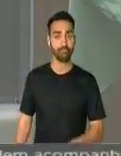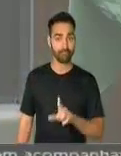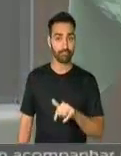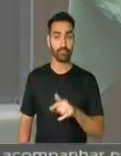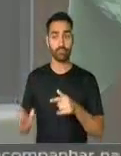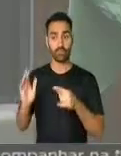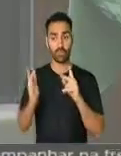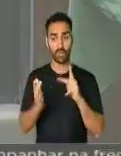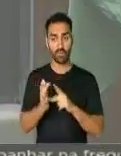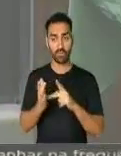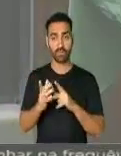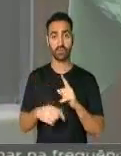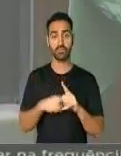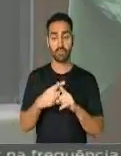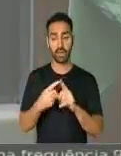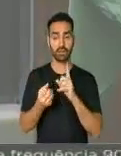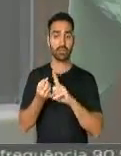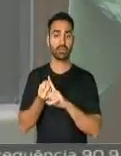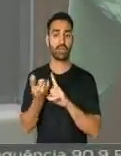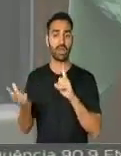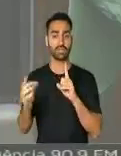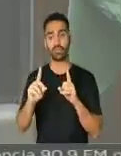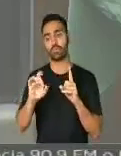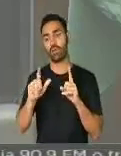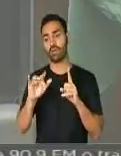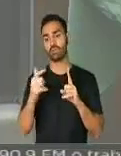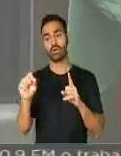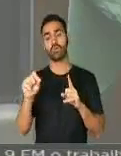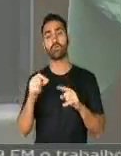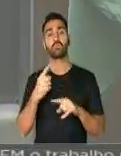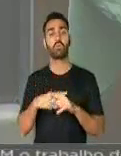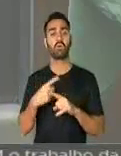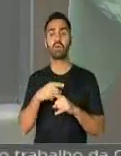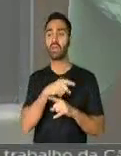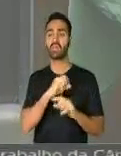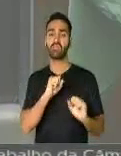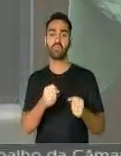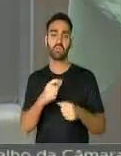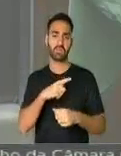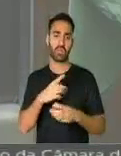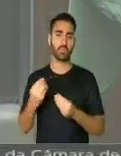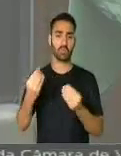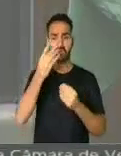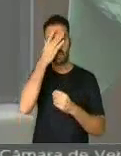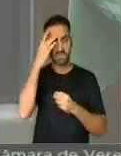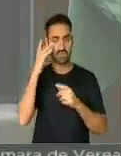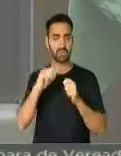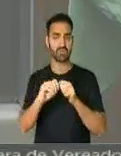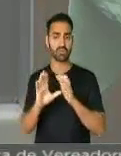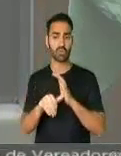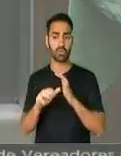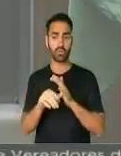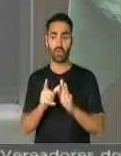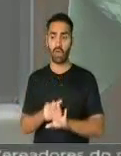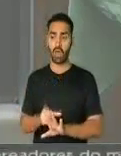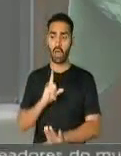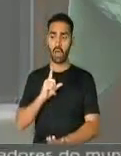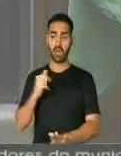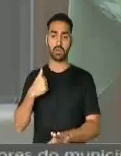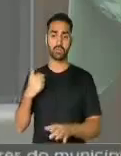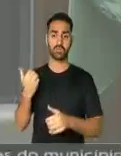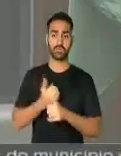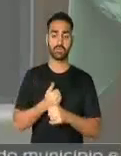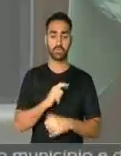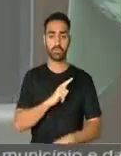delações porque a defesa deles é o seguinte Ah tem muita gente que cometeu corrupção Antes de nós assum o